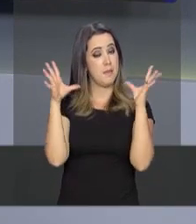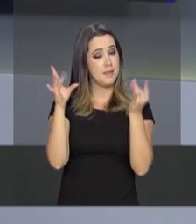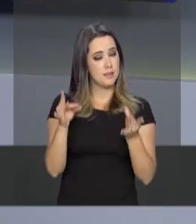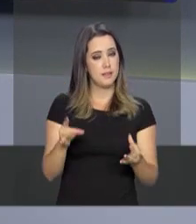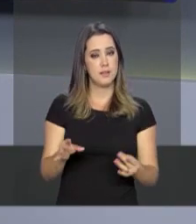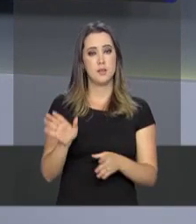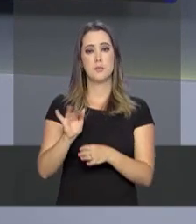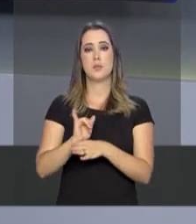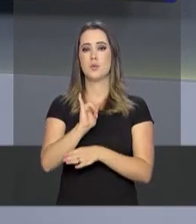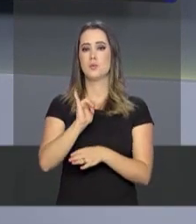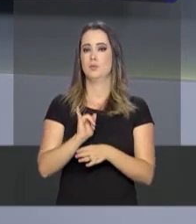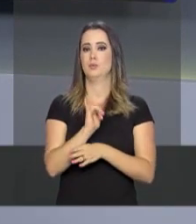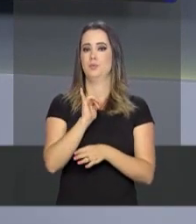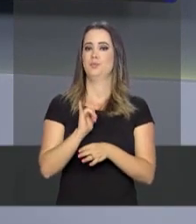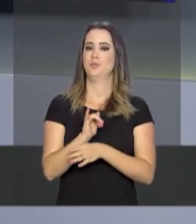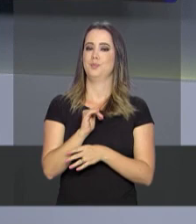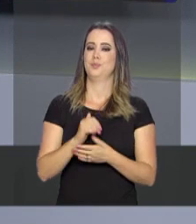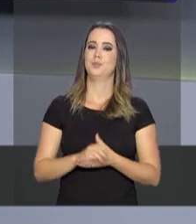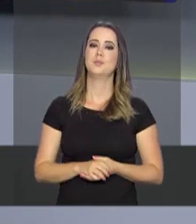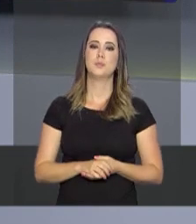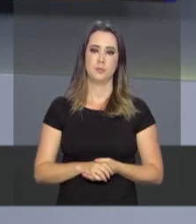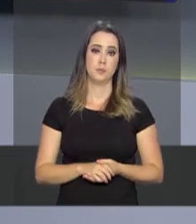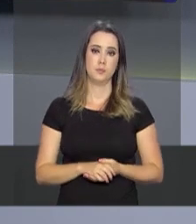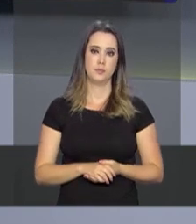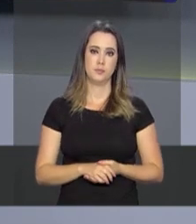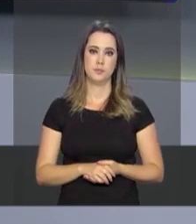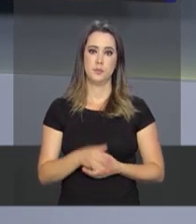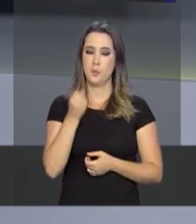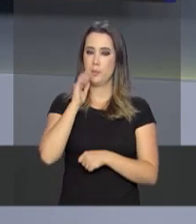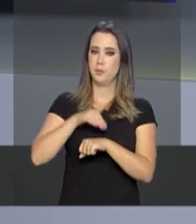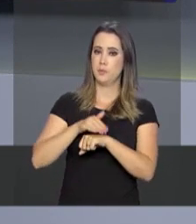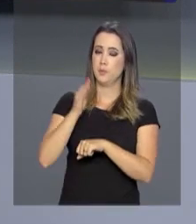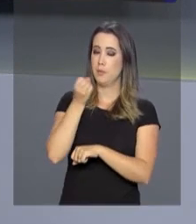as reportagens estão disponíveis em nosso canal no YouTube.